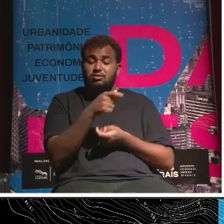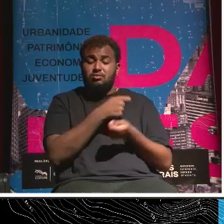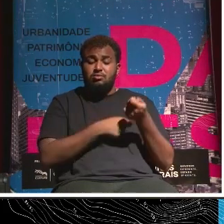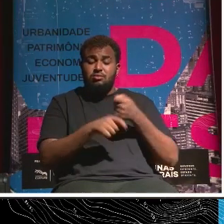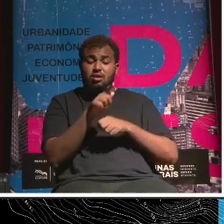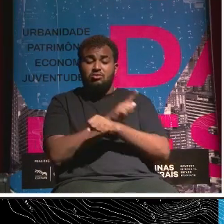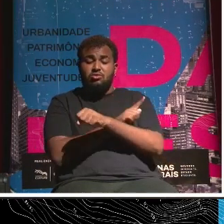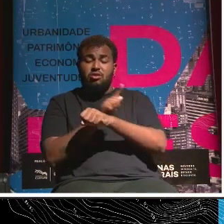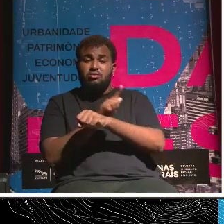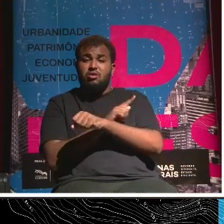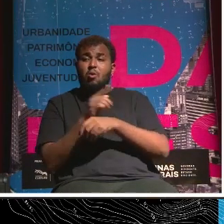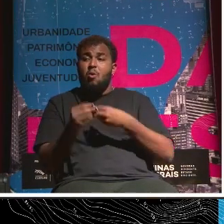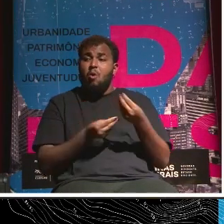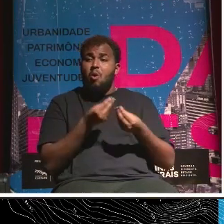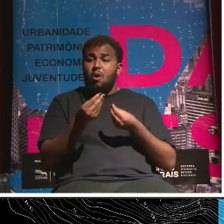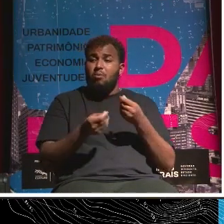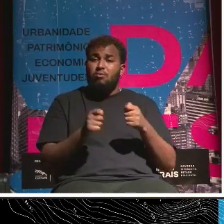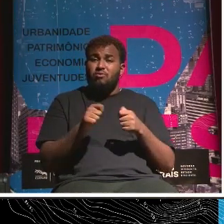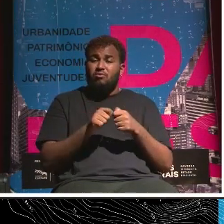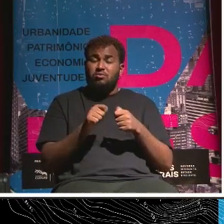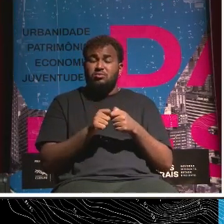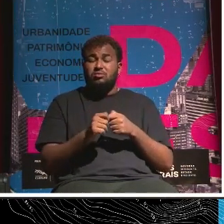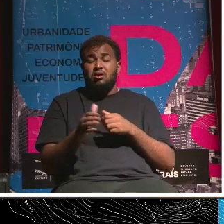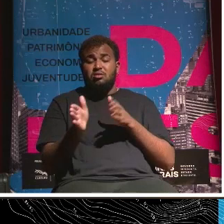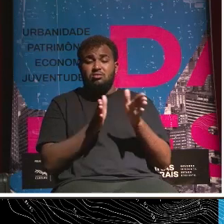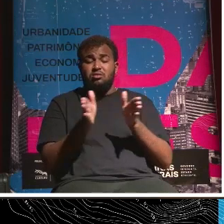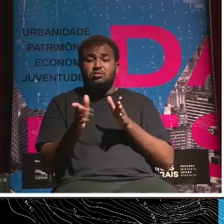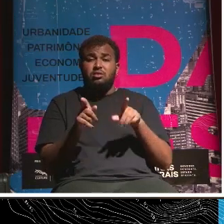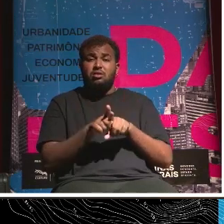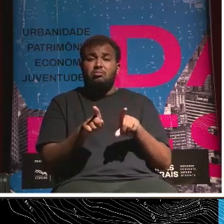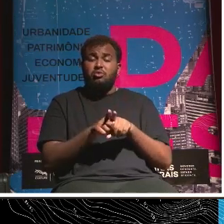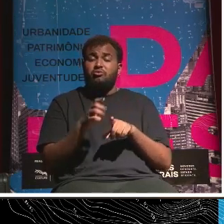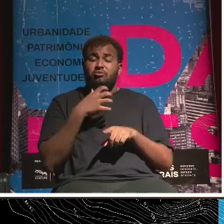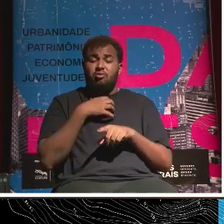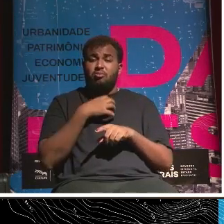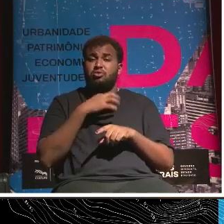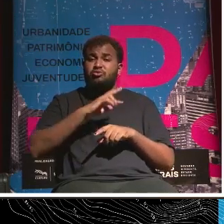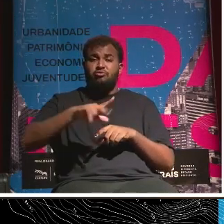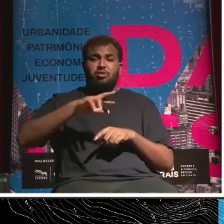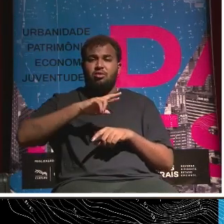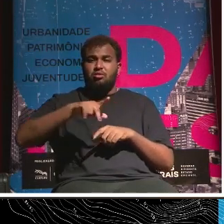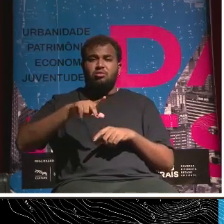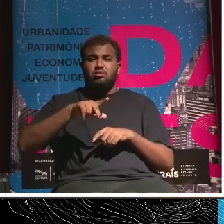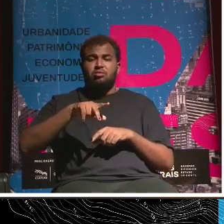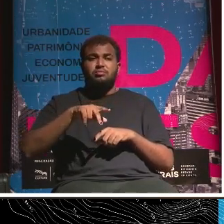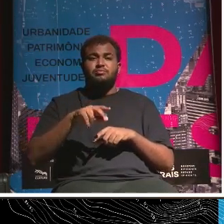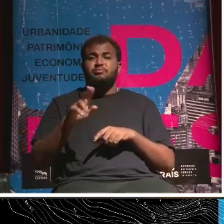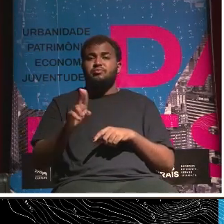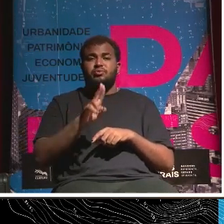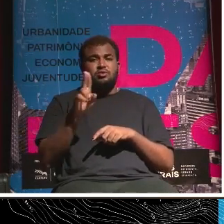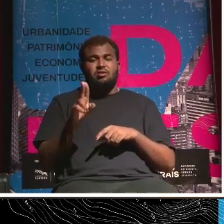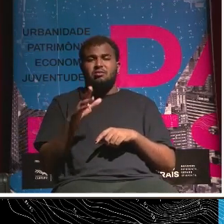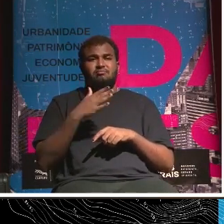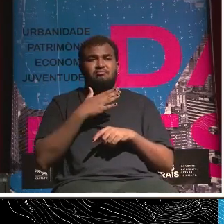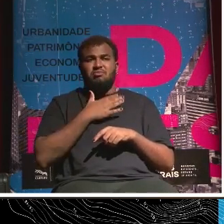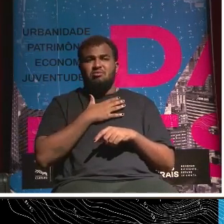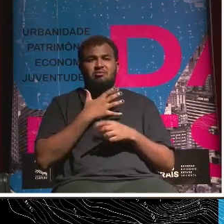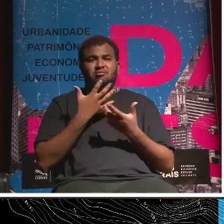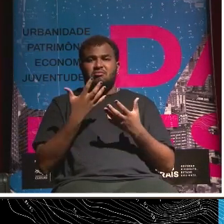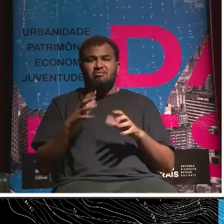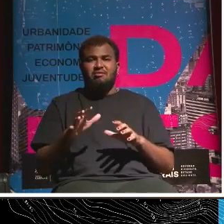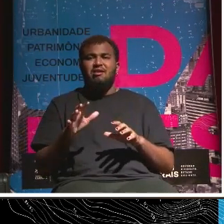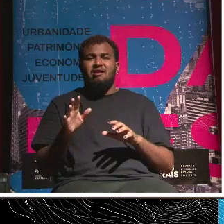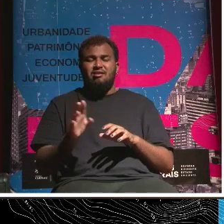para frente, de como eu tive esse acesso e eles acessam de outra forma, que não vai ser a universidade. Por vezes, eles não estão interessados na universidade. Isso é